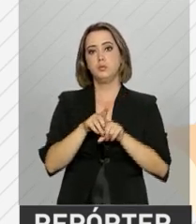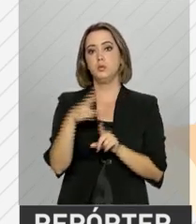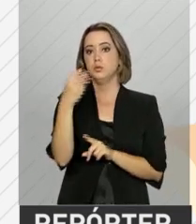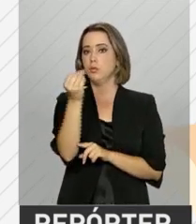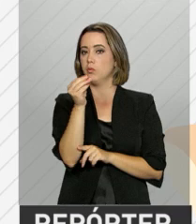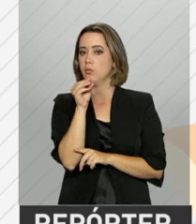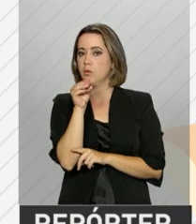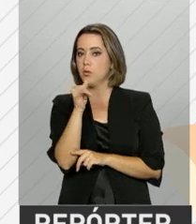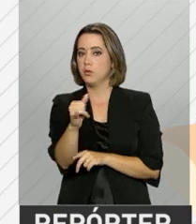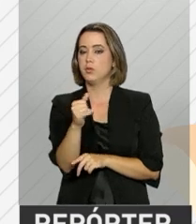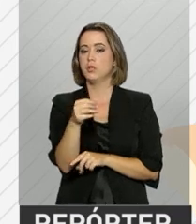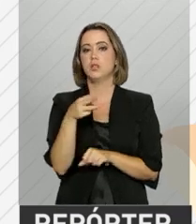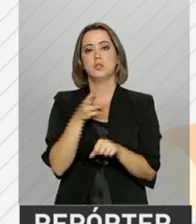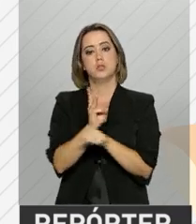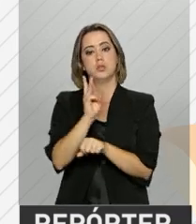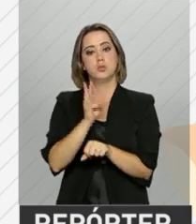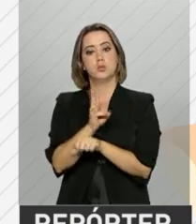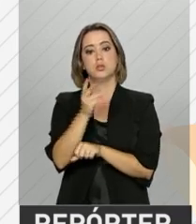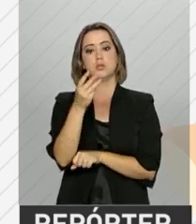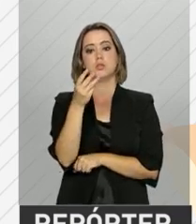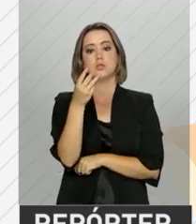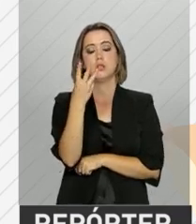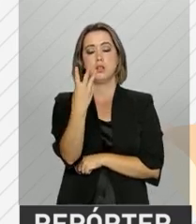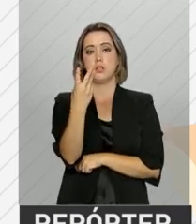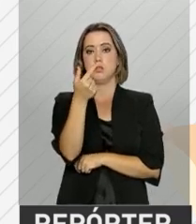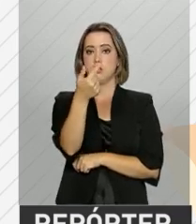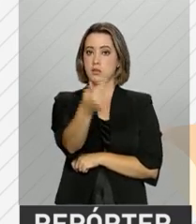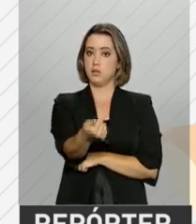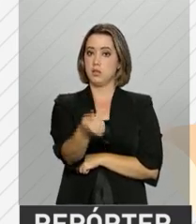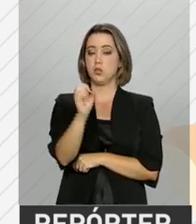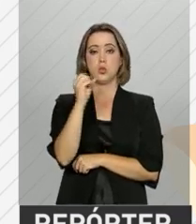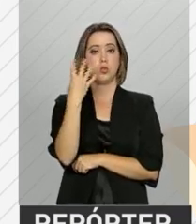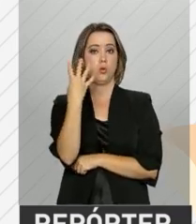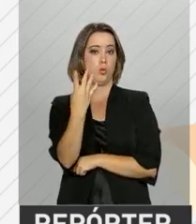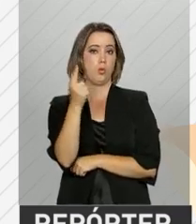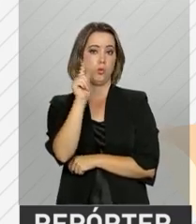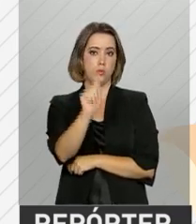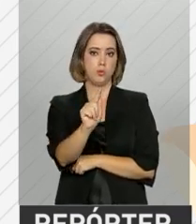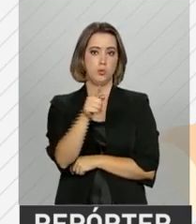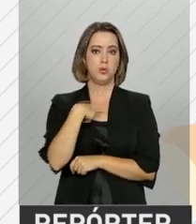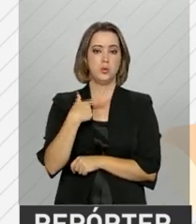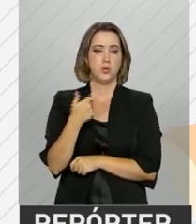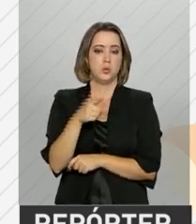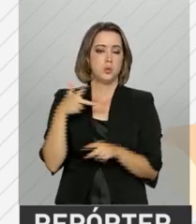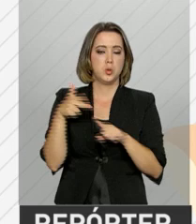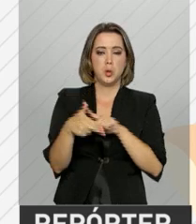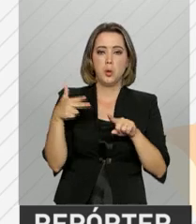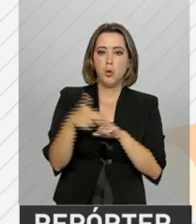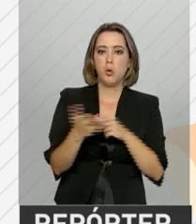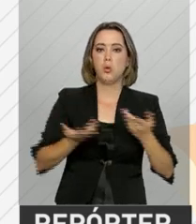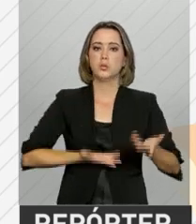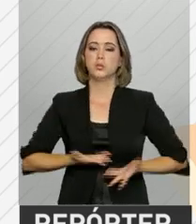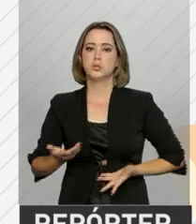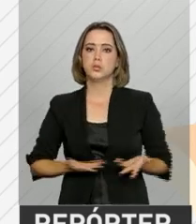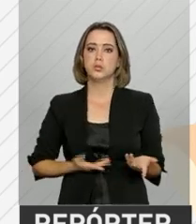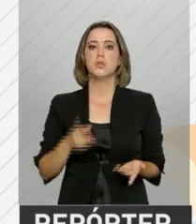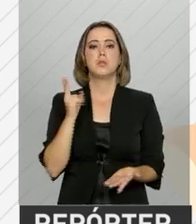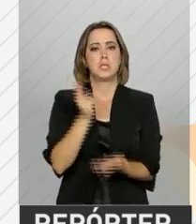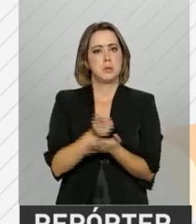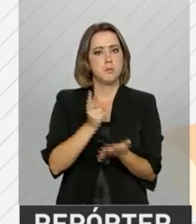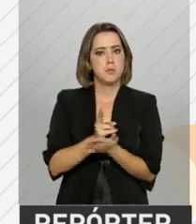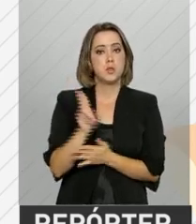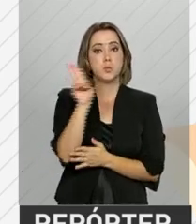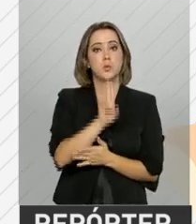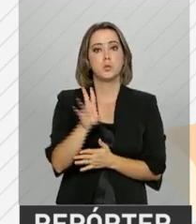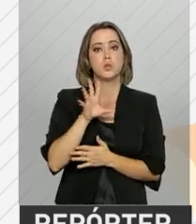dias de internet 3 ou 4G com 1 GB de franquia sem cortes do serviço quando o pacote for totalmente utilizado